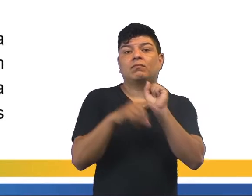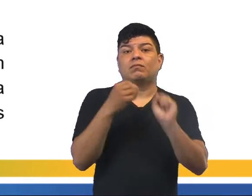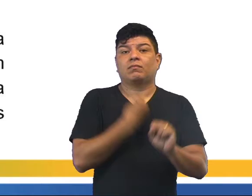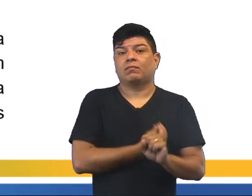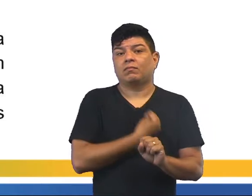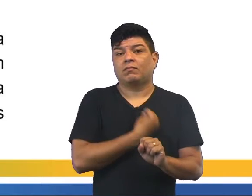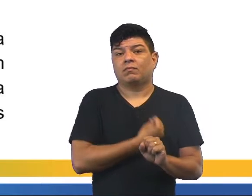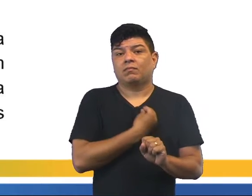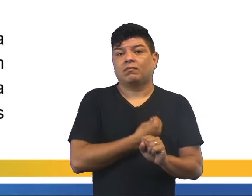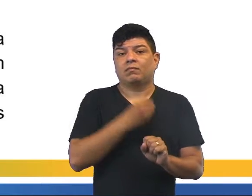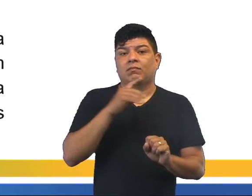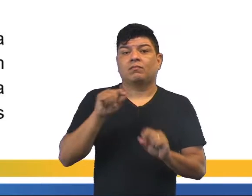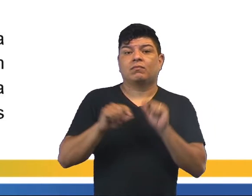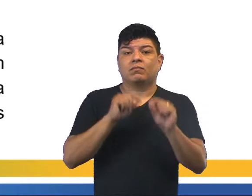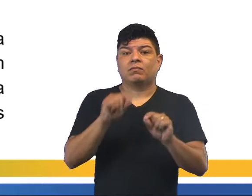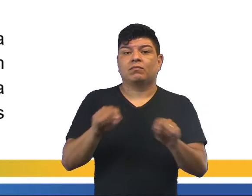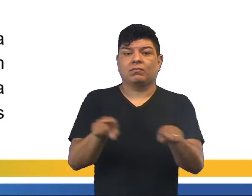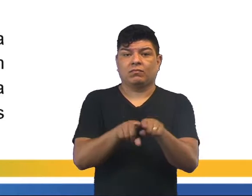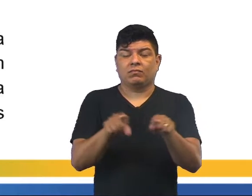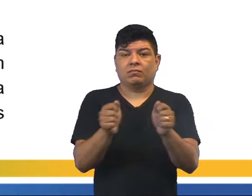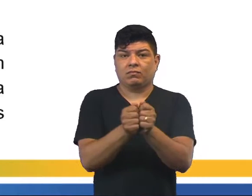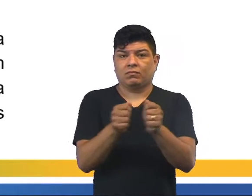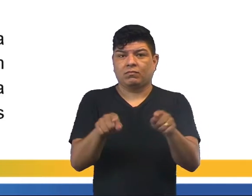participação dos plebeus no consulado.